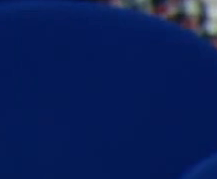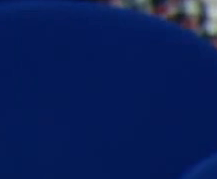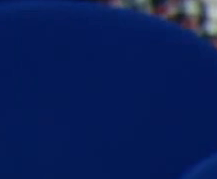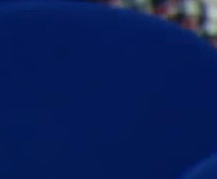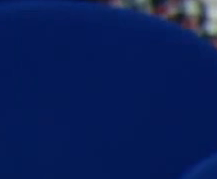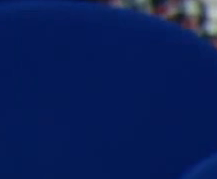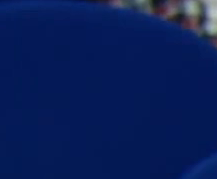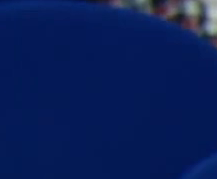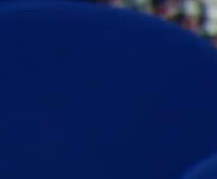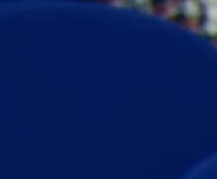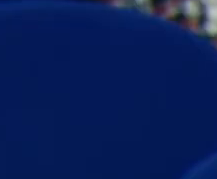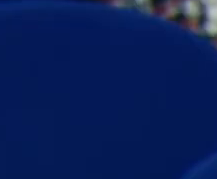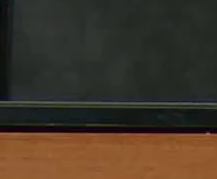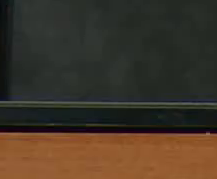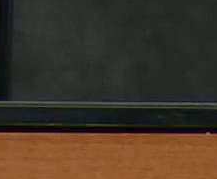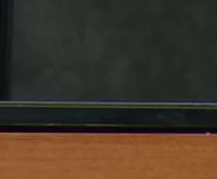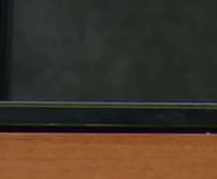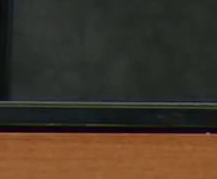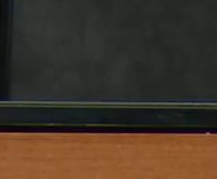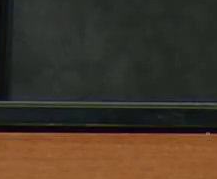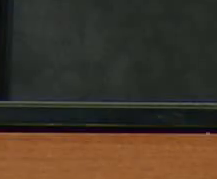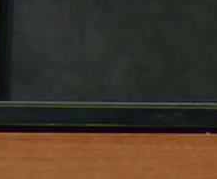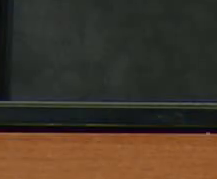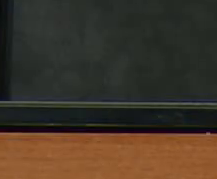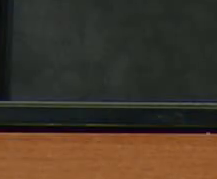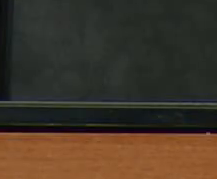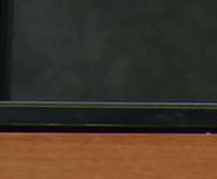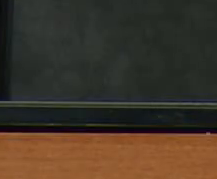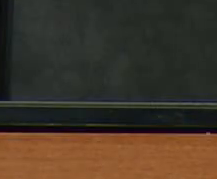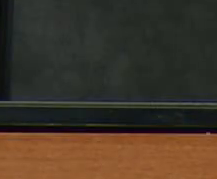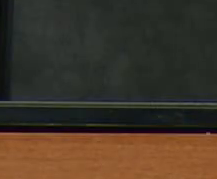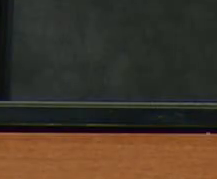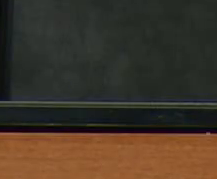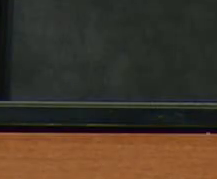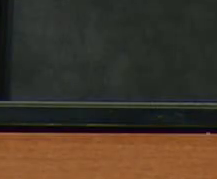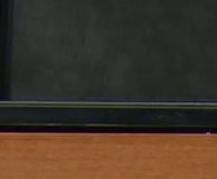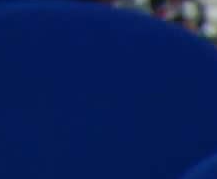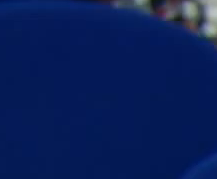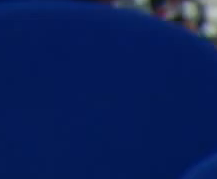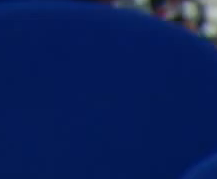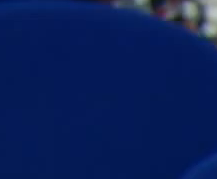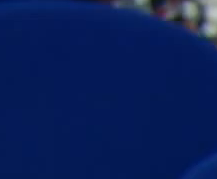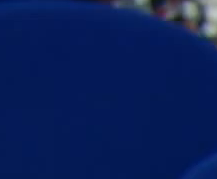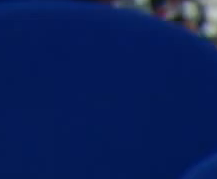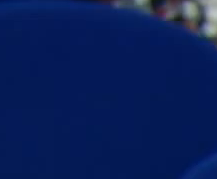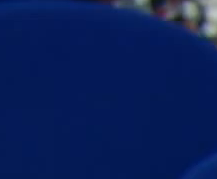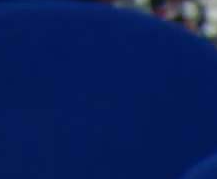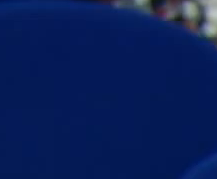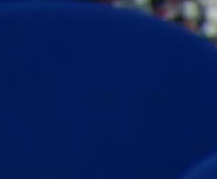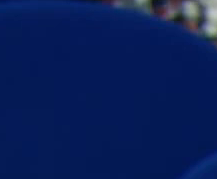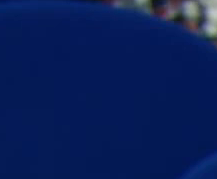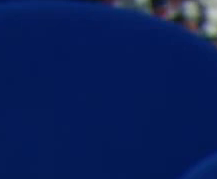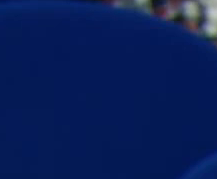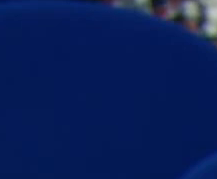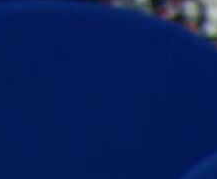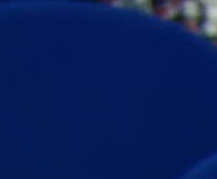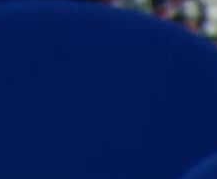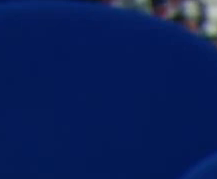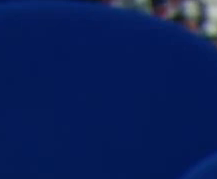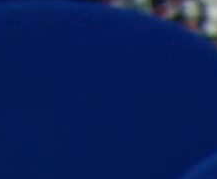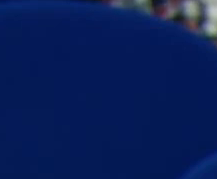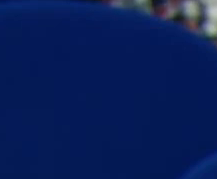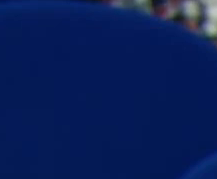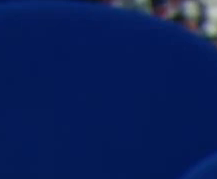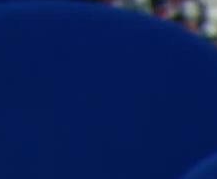não dá conta da saúde da população a gente precisa de educador físico a gente precisa de fisioterapeuta outras